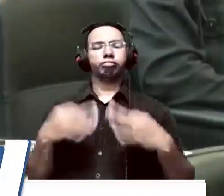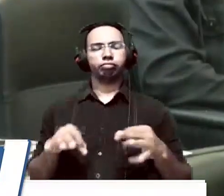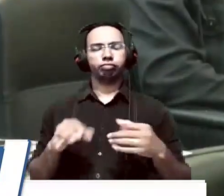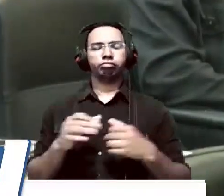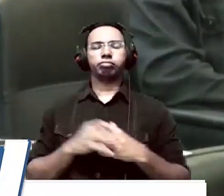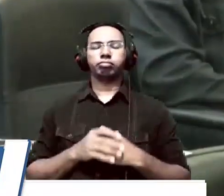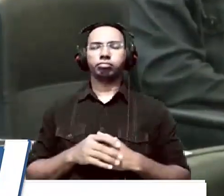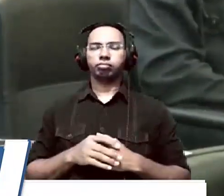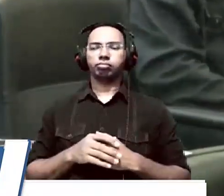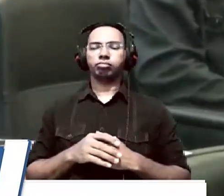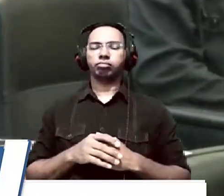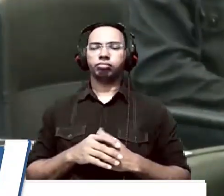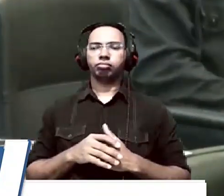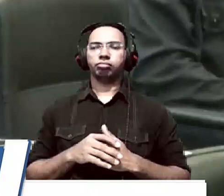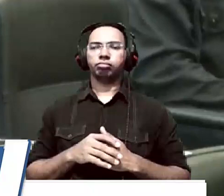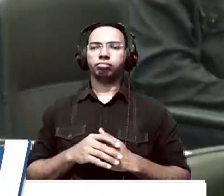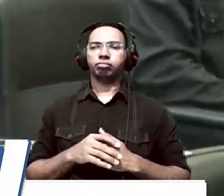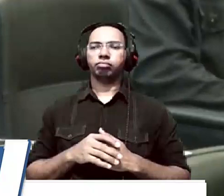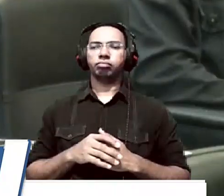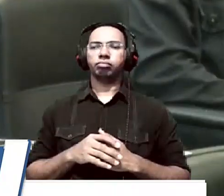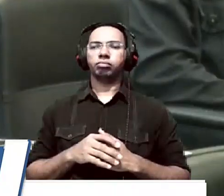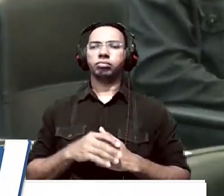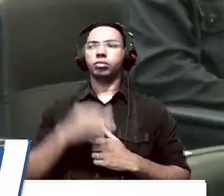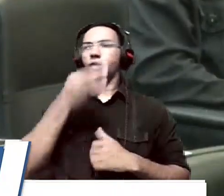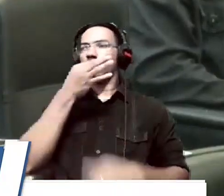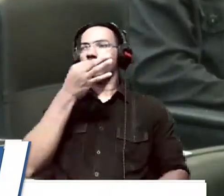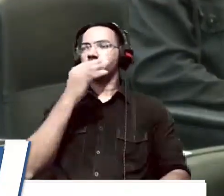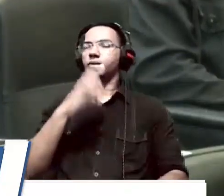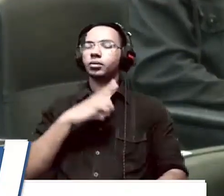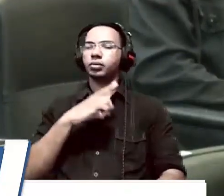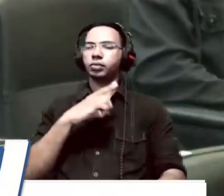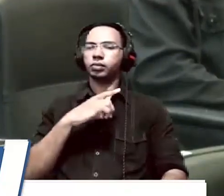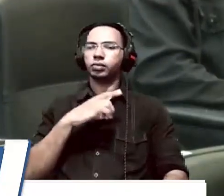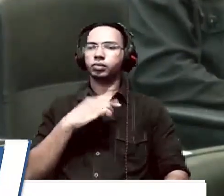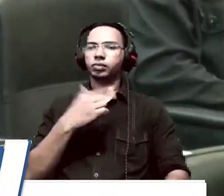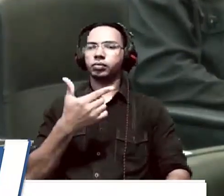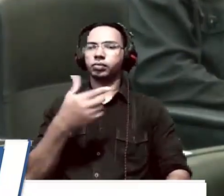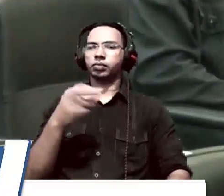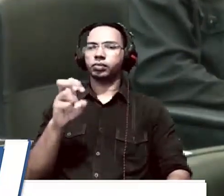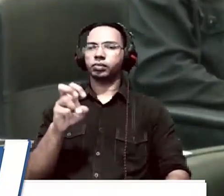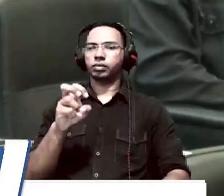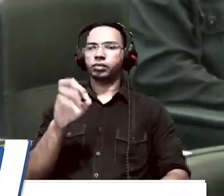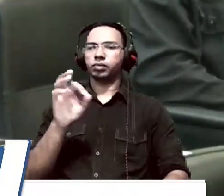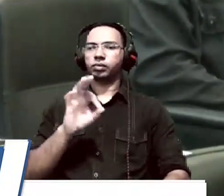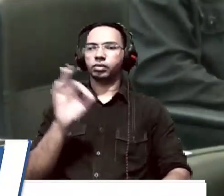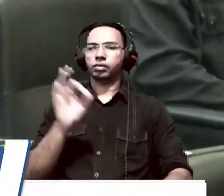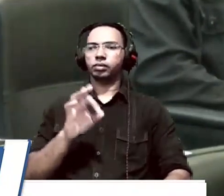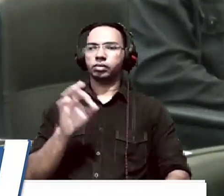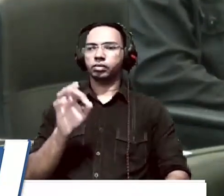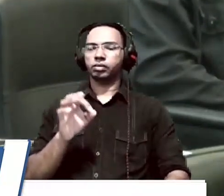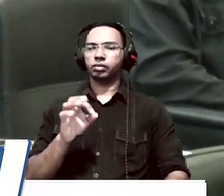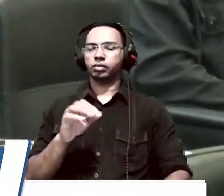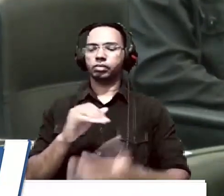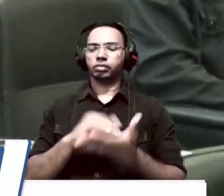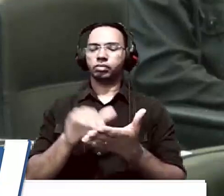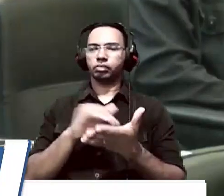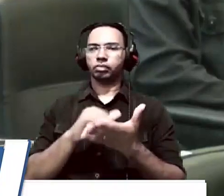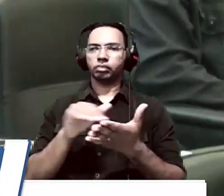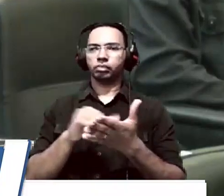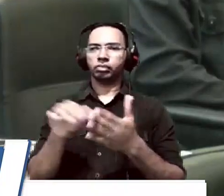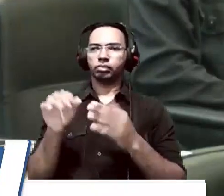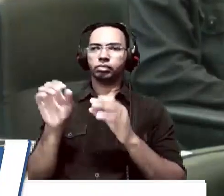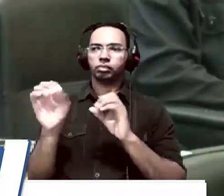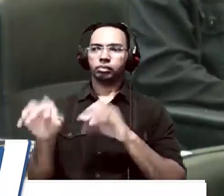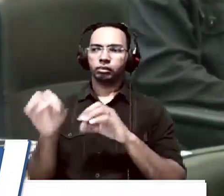E alternativas tem. Os 25% de obrigação da Secretaria Municipal de Educação e